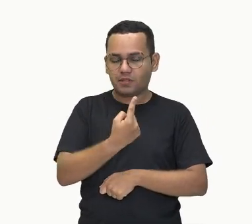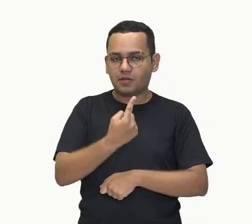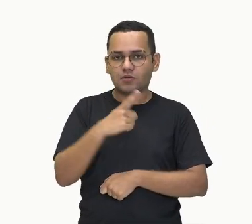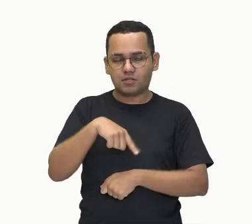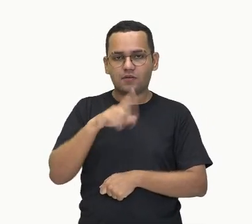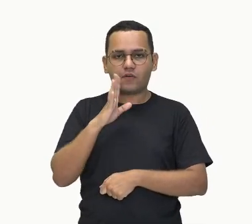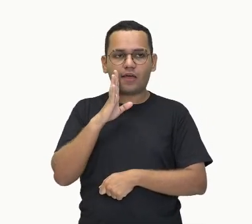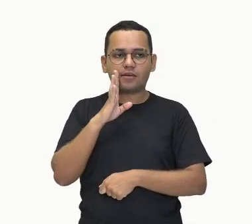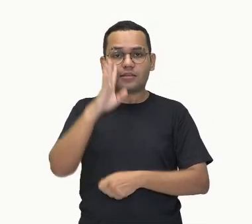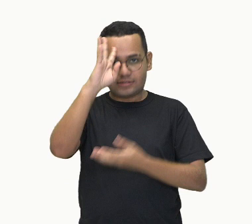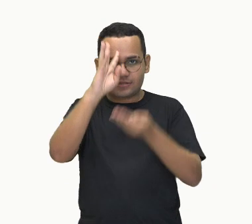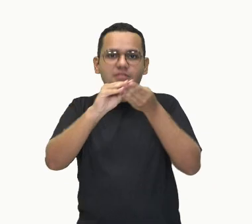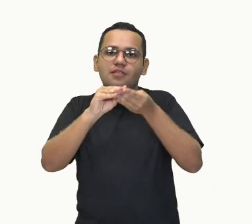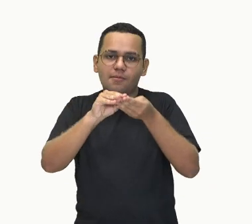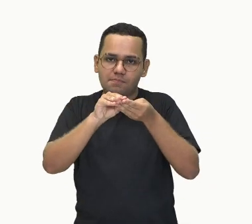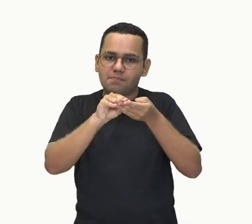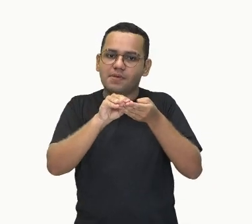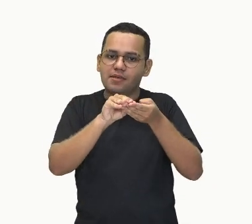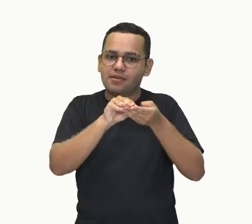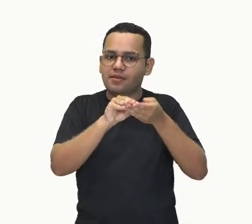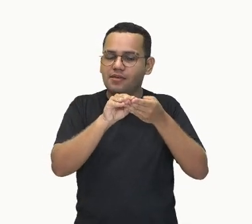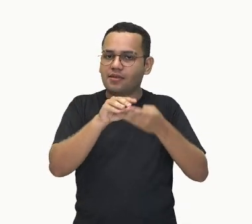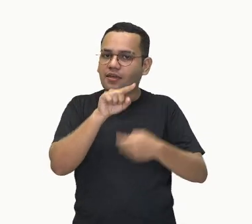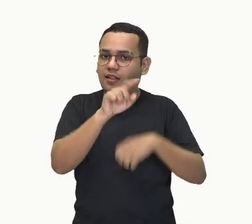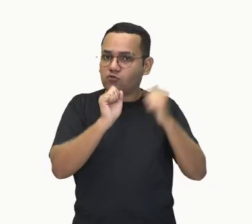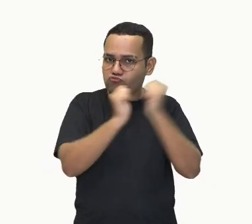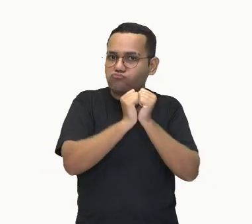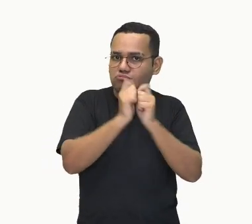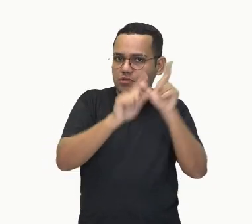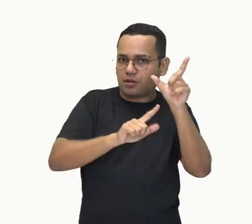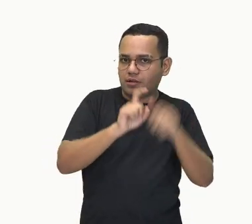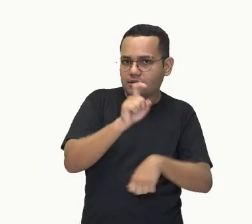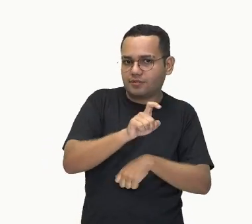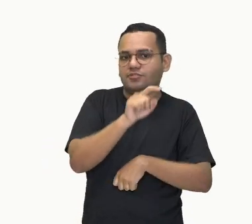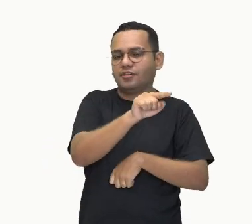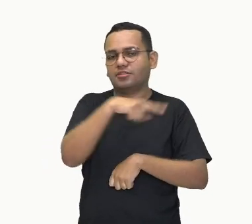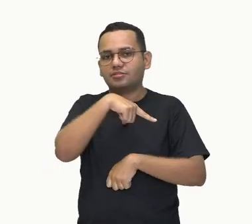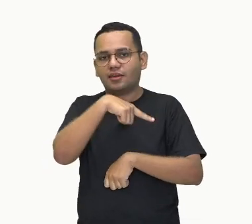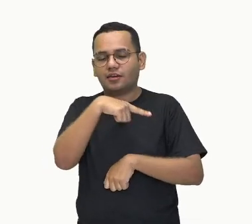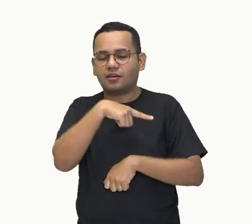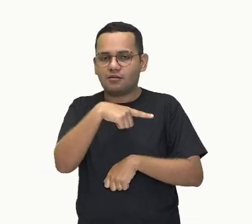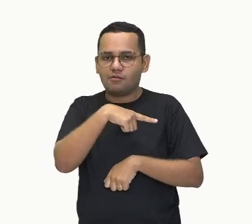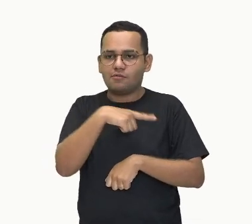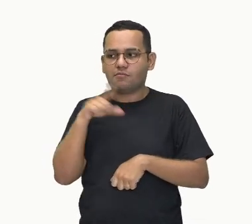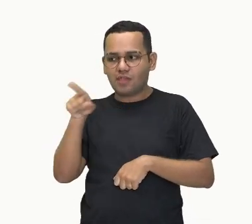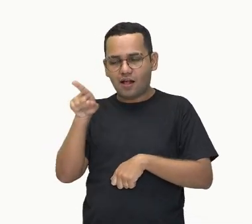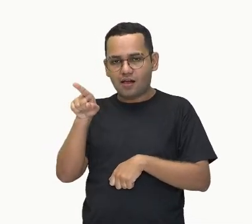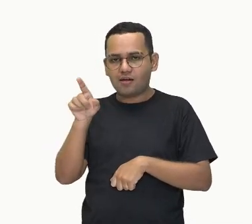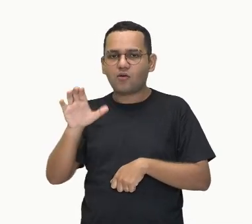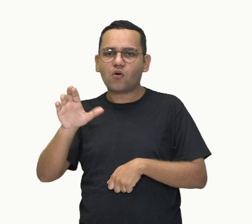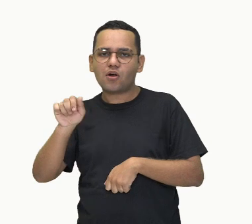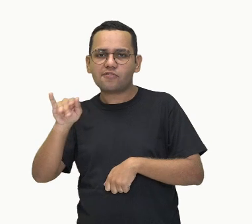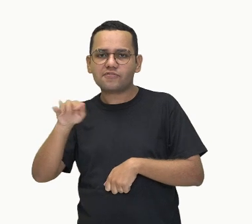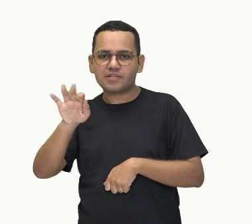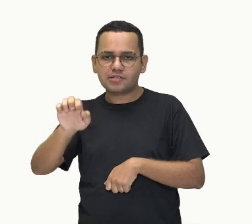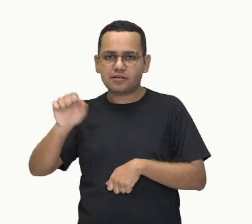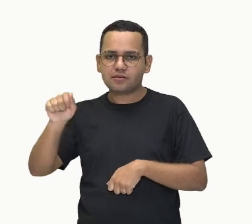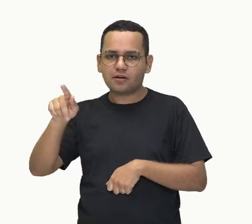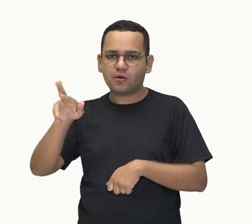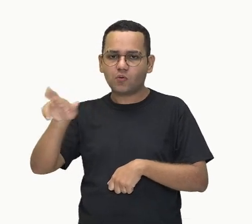identificá-lo, né? Ah, já estou vendo o coeficiente angular. Ele é igual a